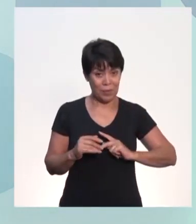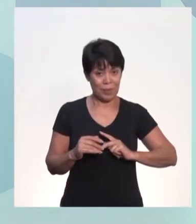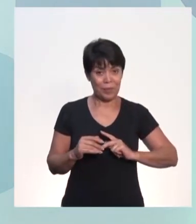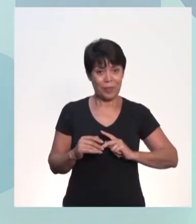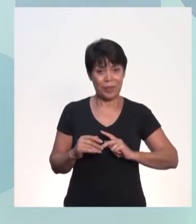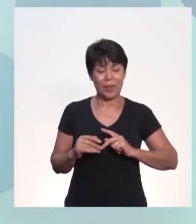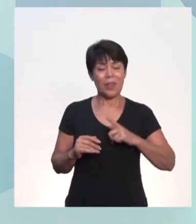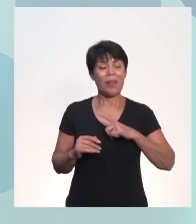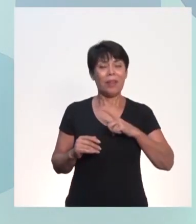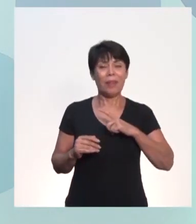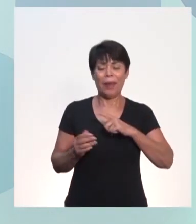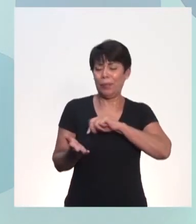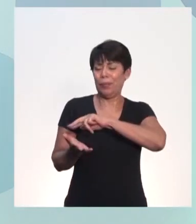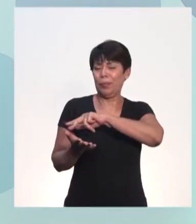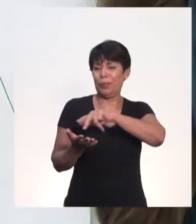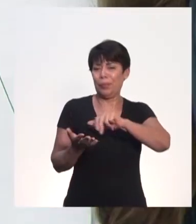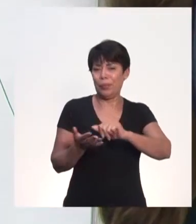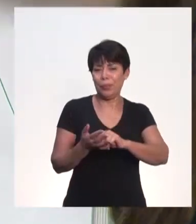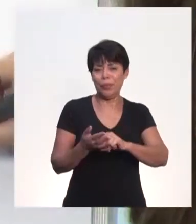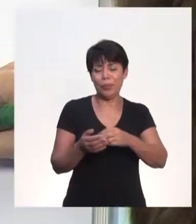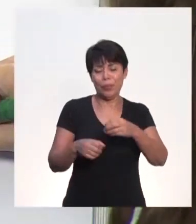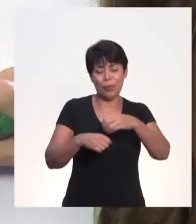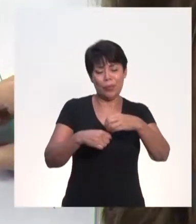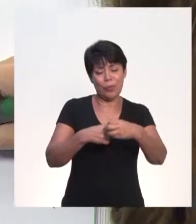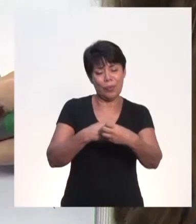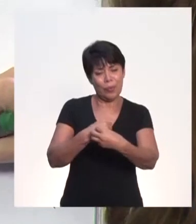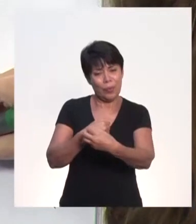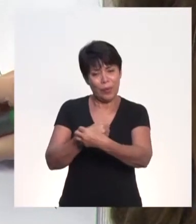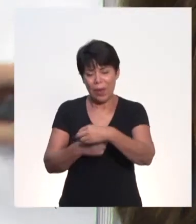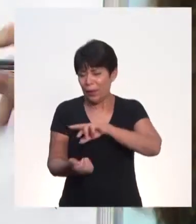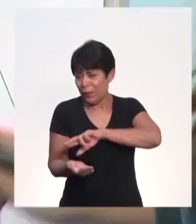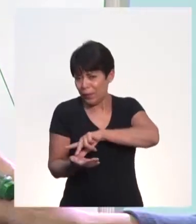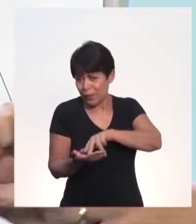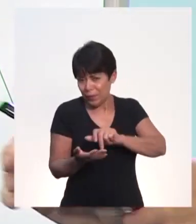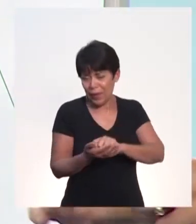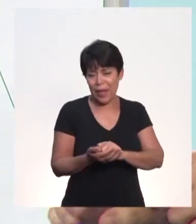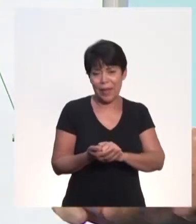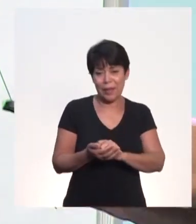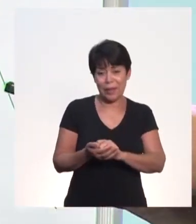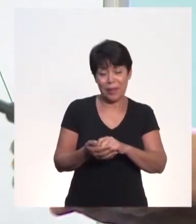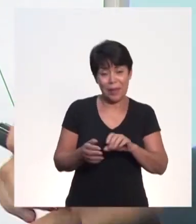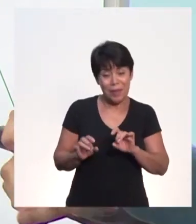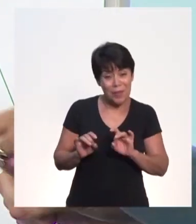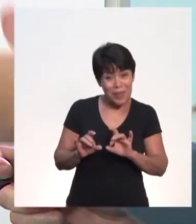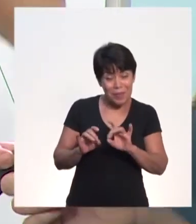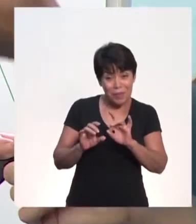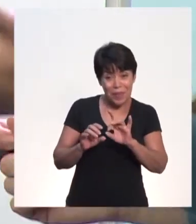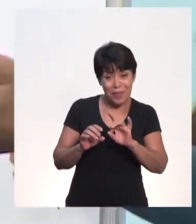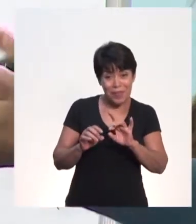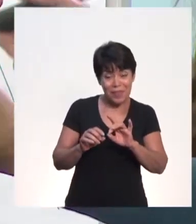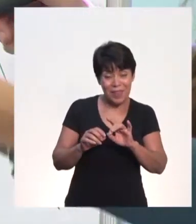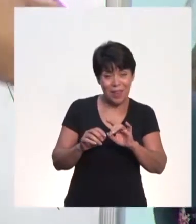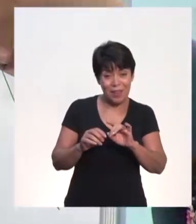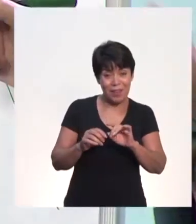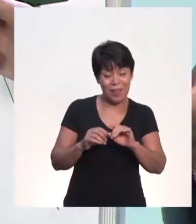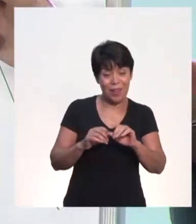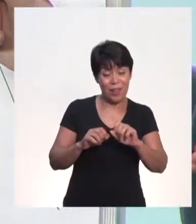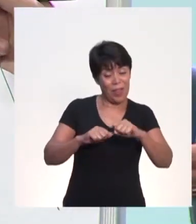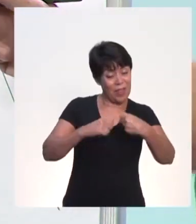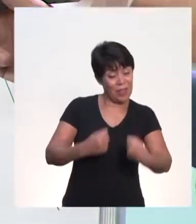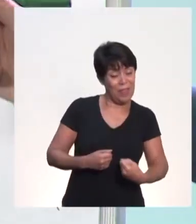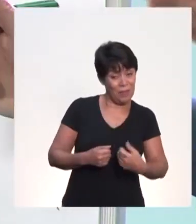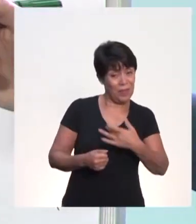um monte de celulinhas que estão especializadas em combate aos